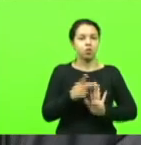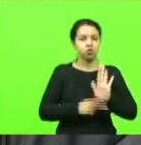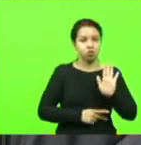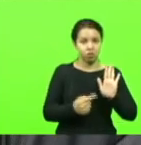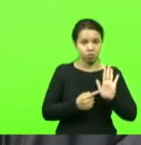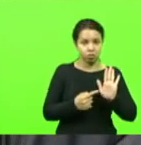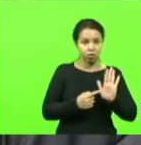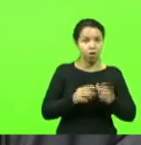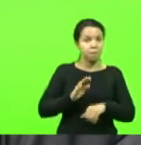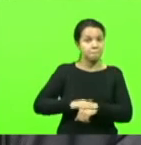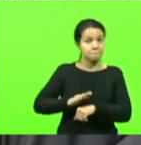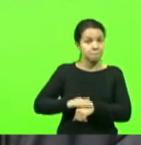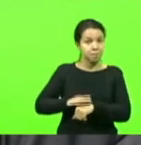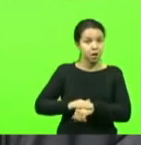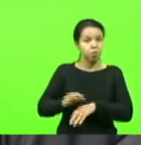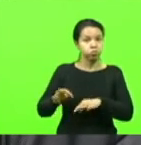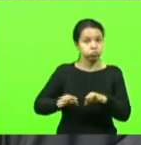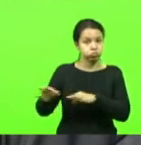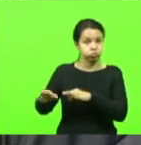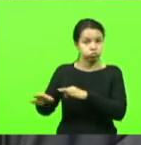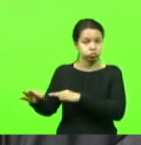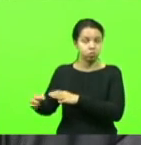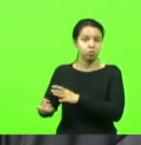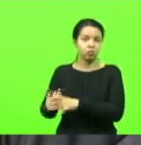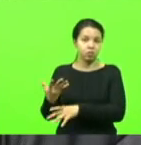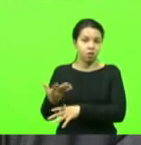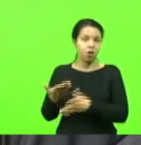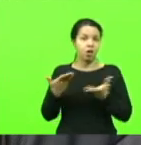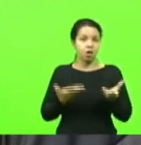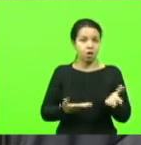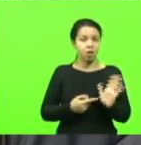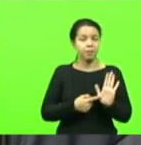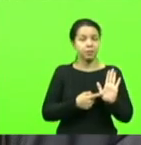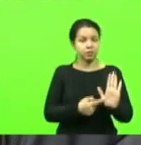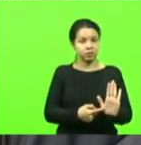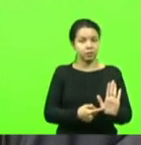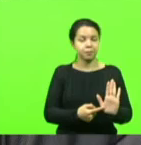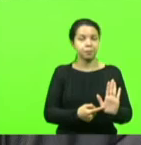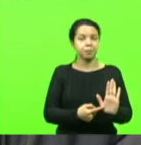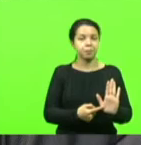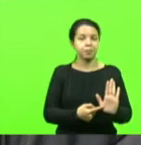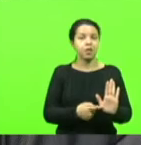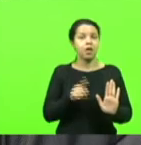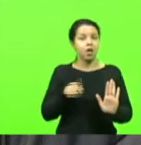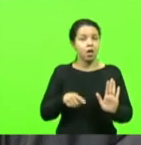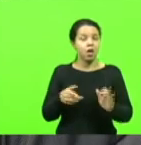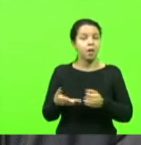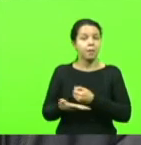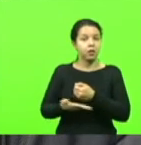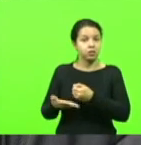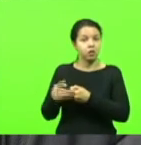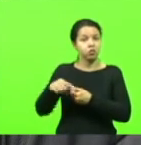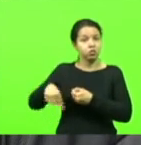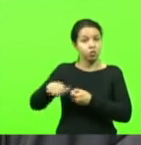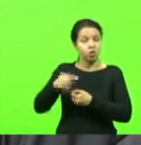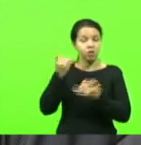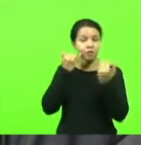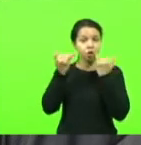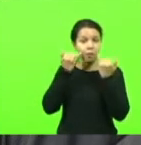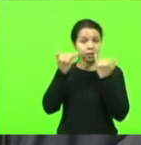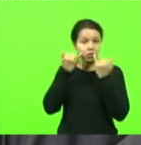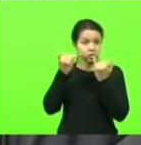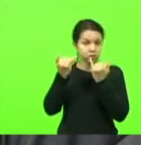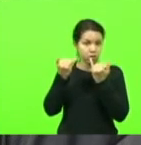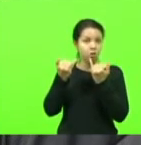teve a iniciativa de apresentar um projeto dessa natureza foi baseado numa numa solicitação de informações que nós fizemos é